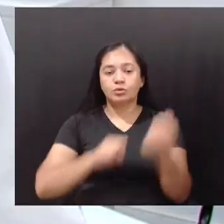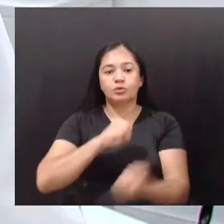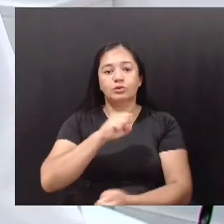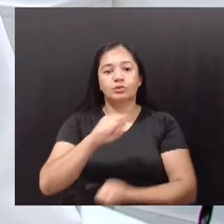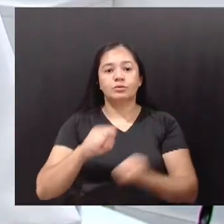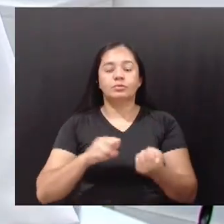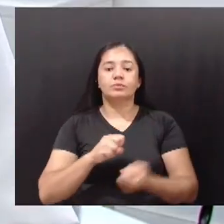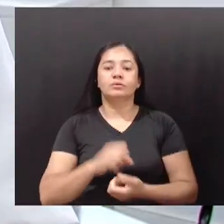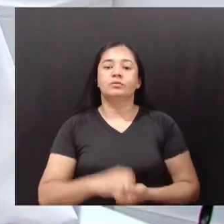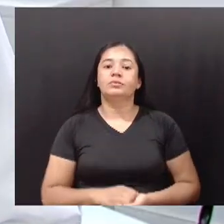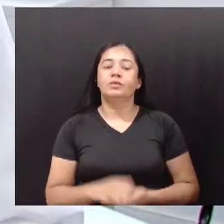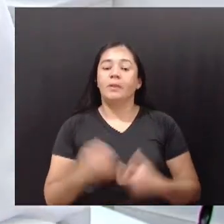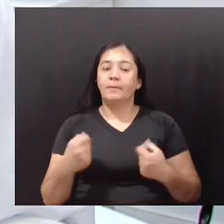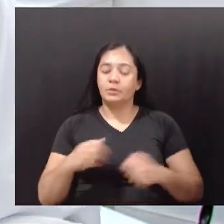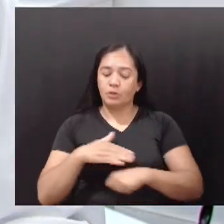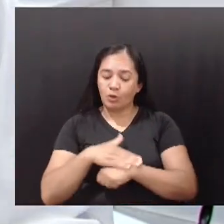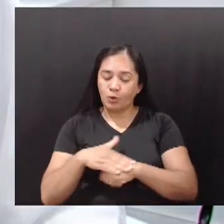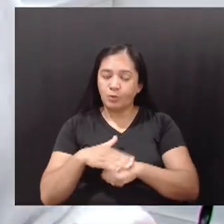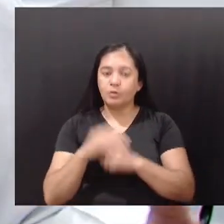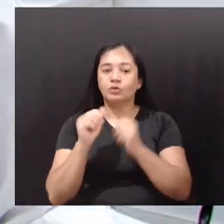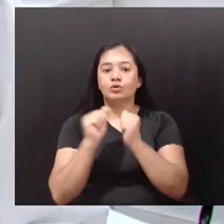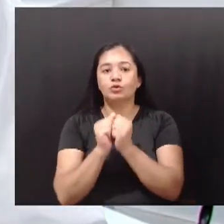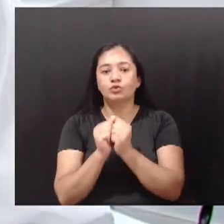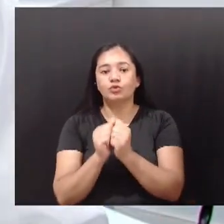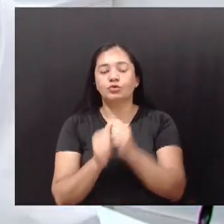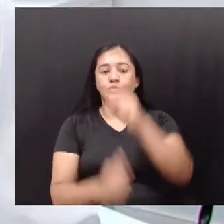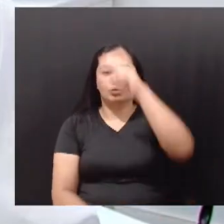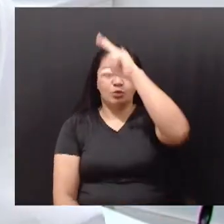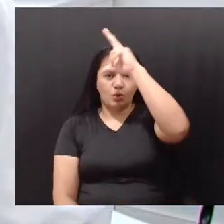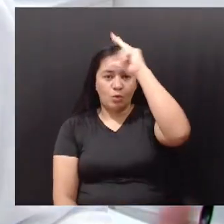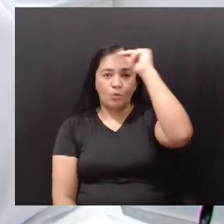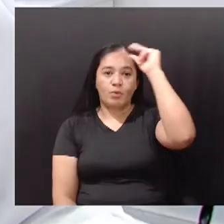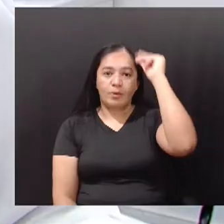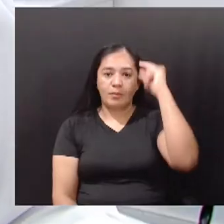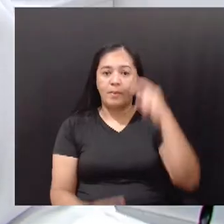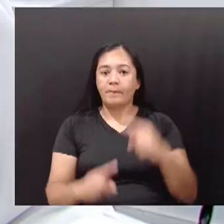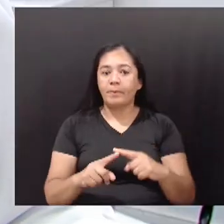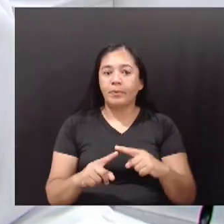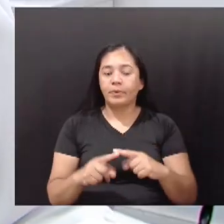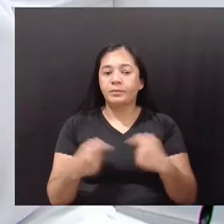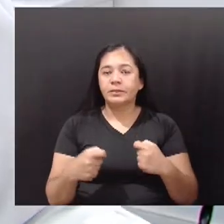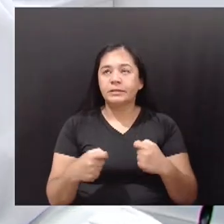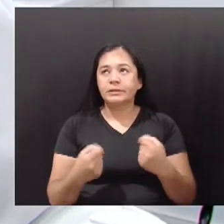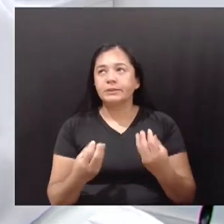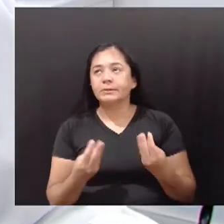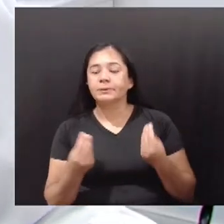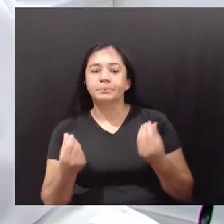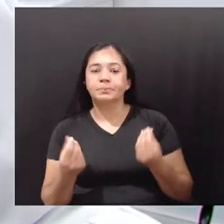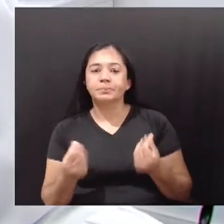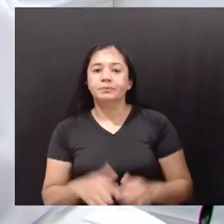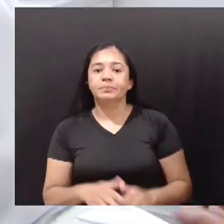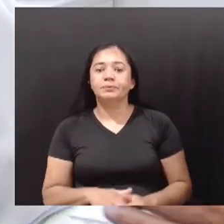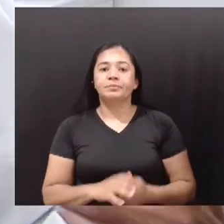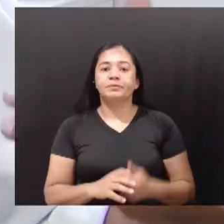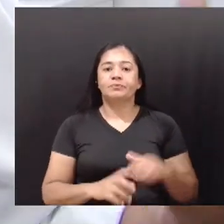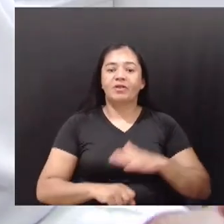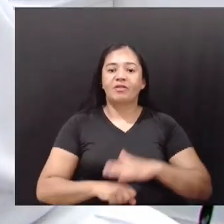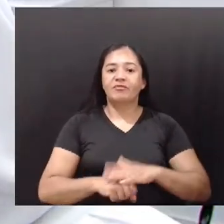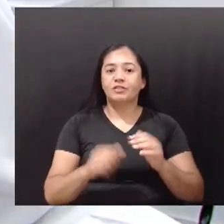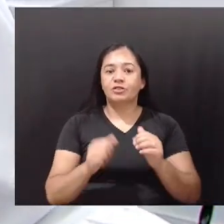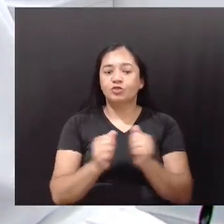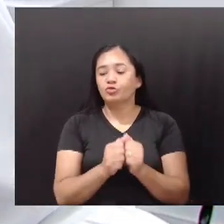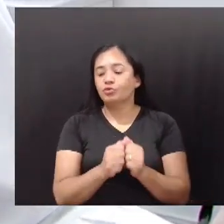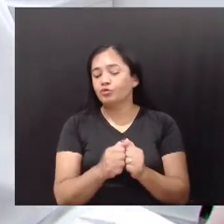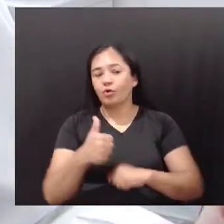com a sociedade, debater com a prefeitura, porque tem que ser alguma coisa que seja assim feita a várias mãos, né? A gente só